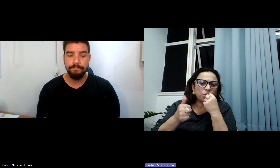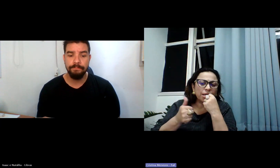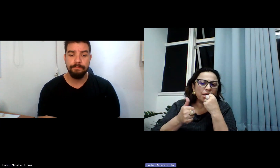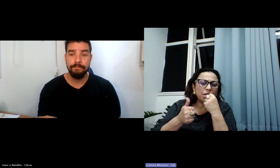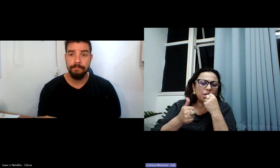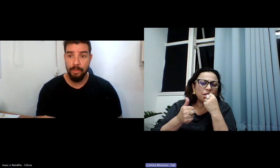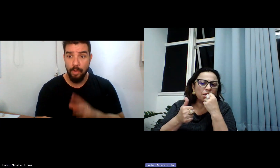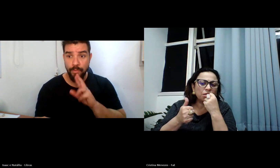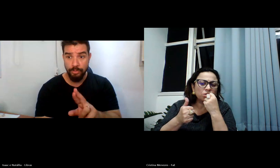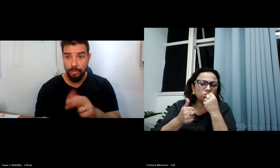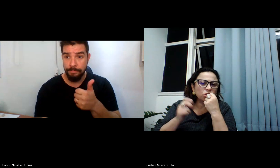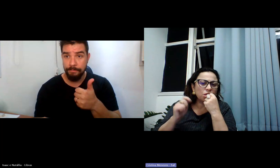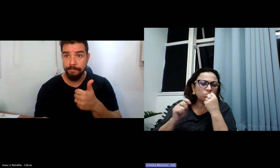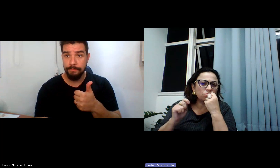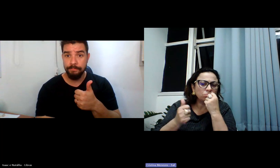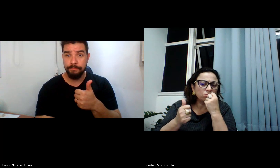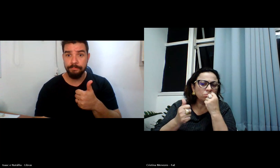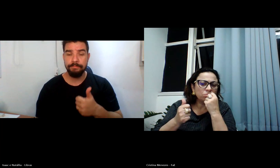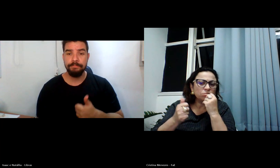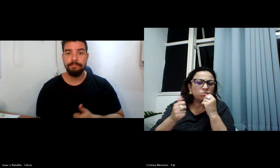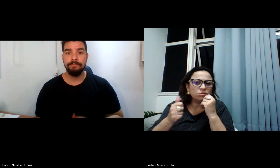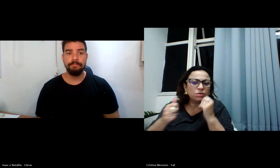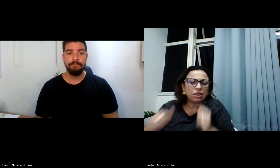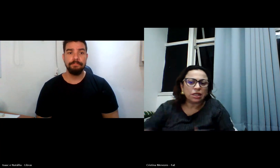Posso responder?